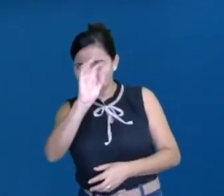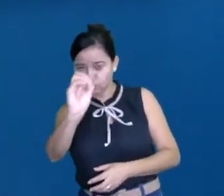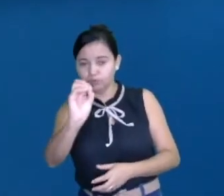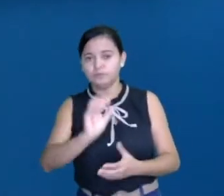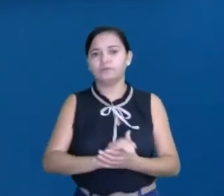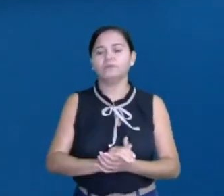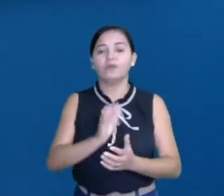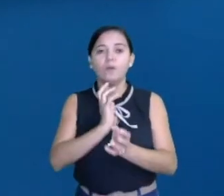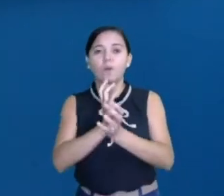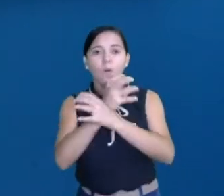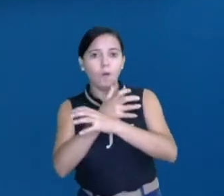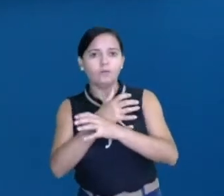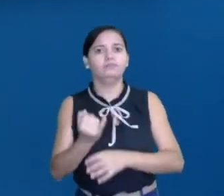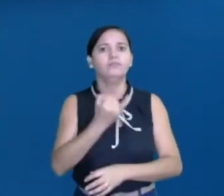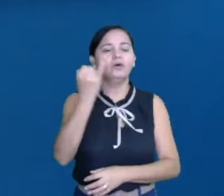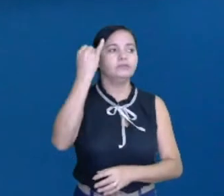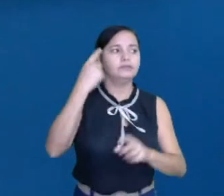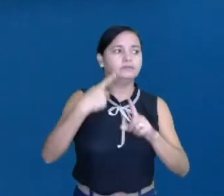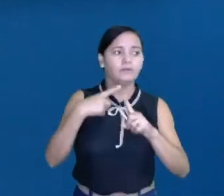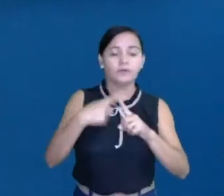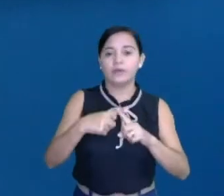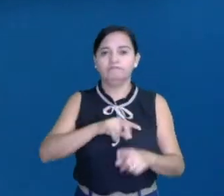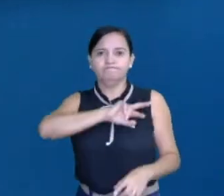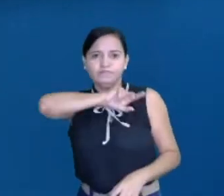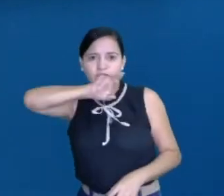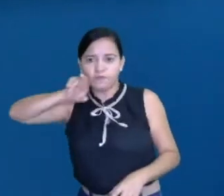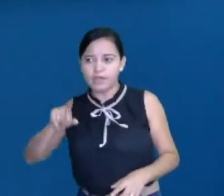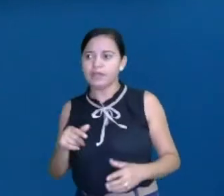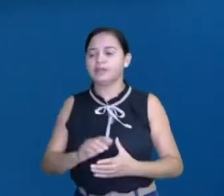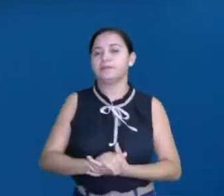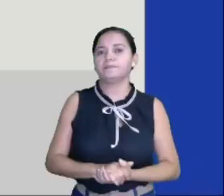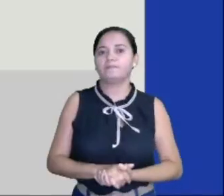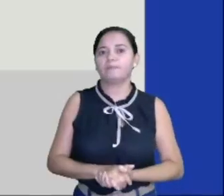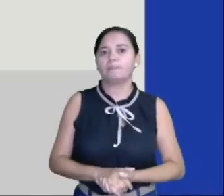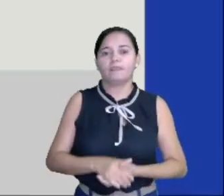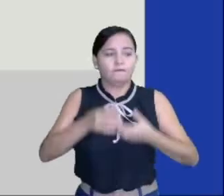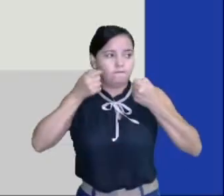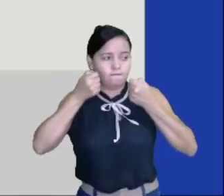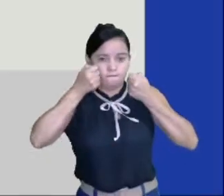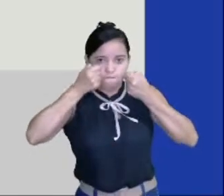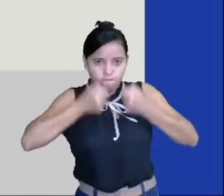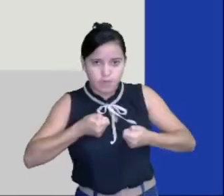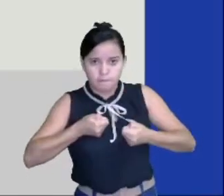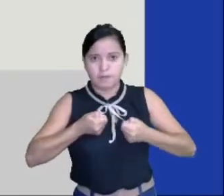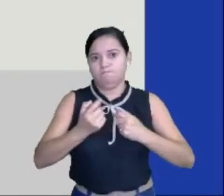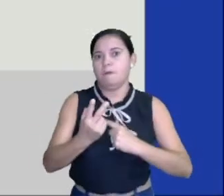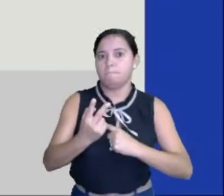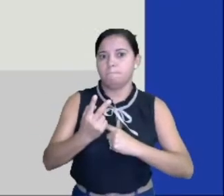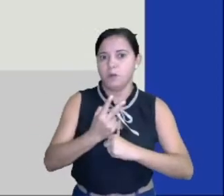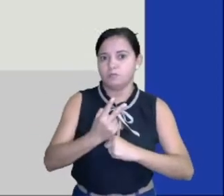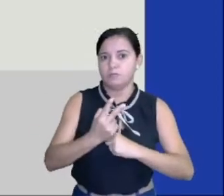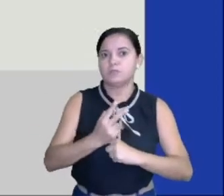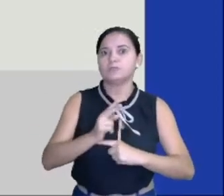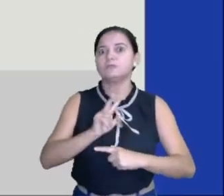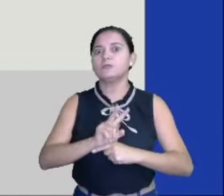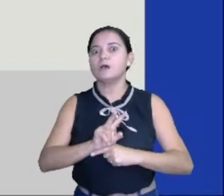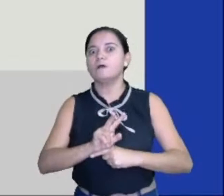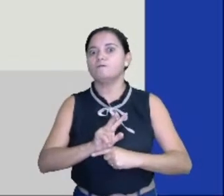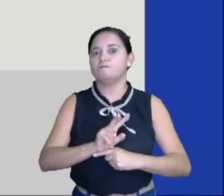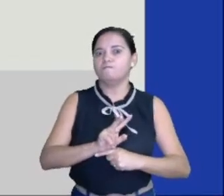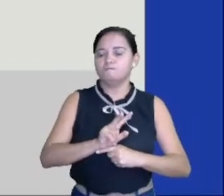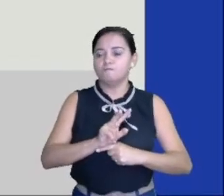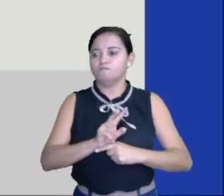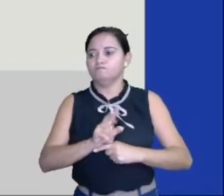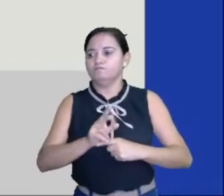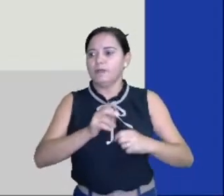esqueleto tem muitas funções. Olha só, com a função de sustentação, de proteção, de fixação